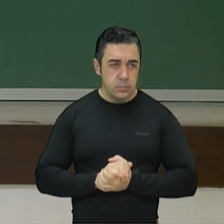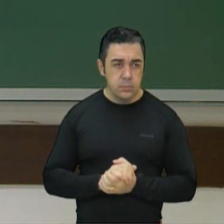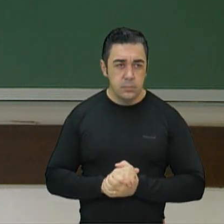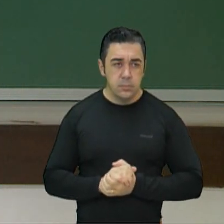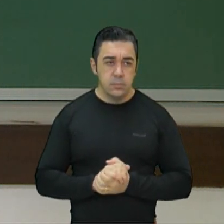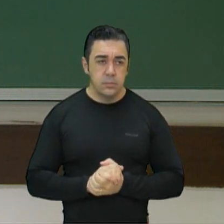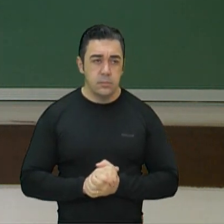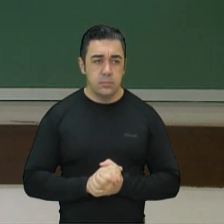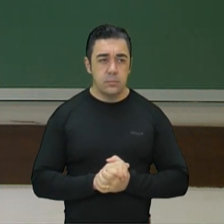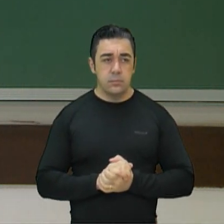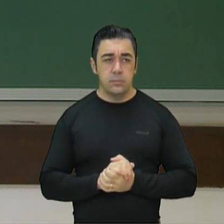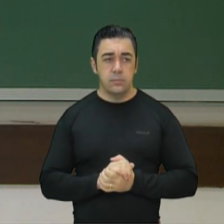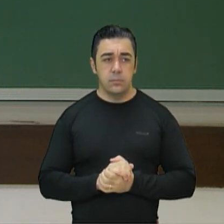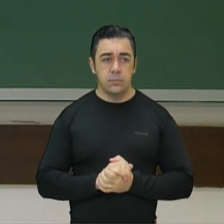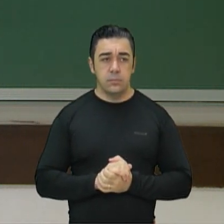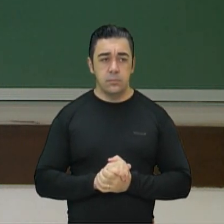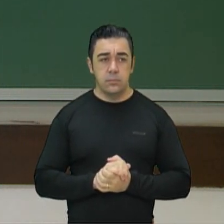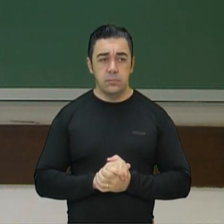paralelos.